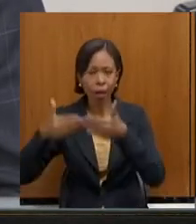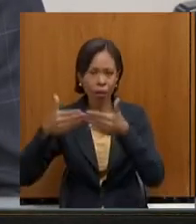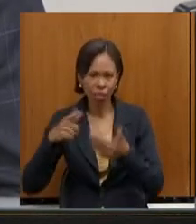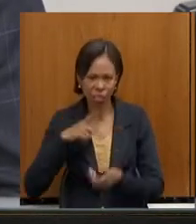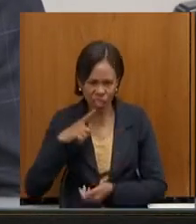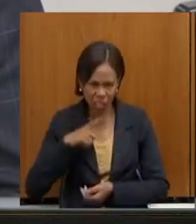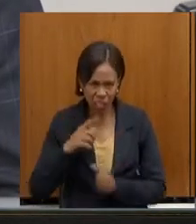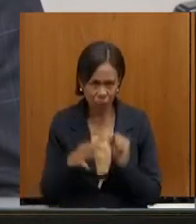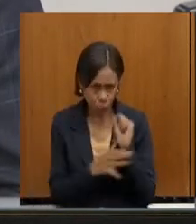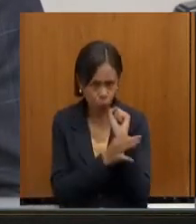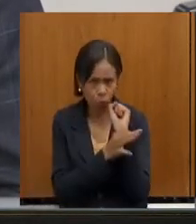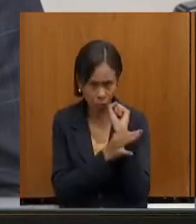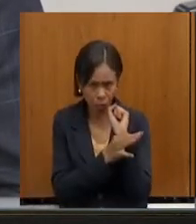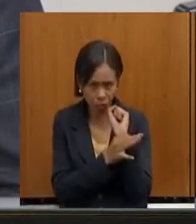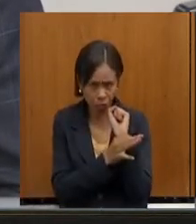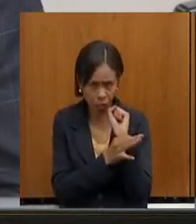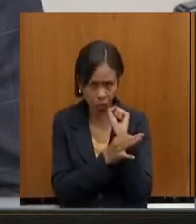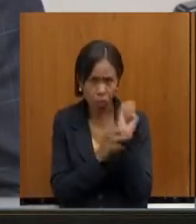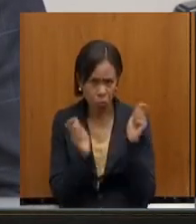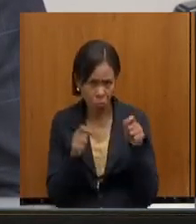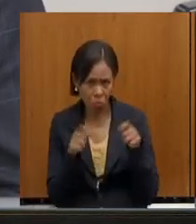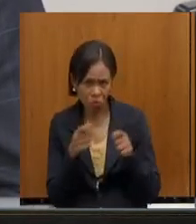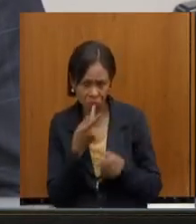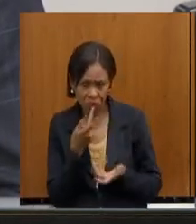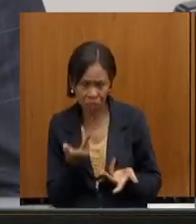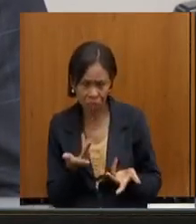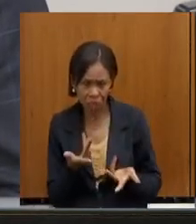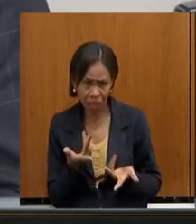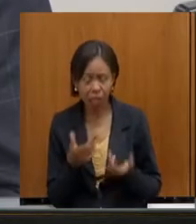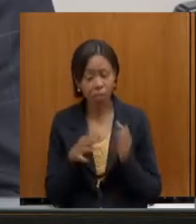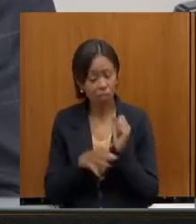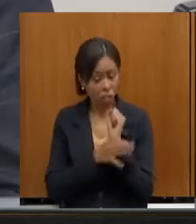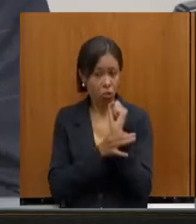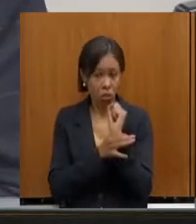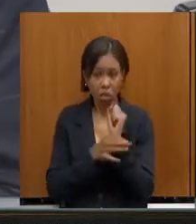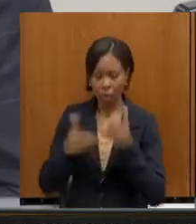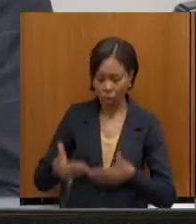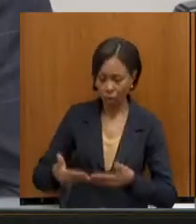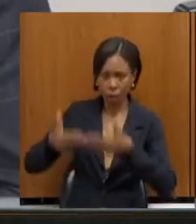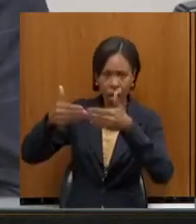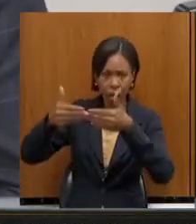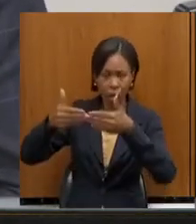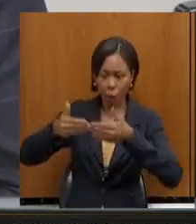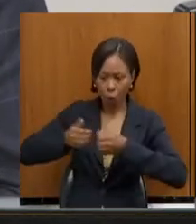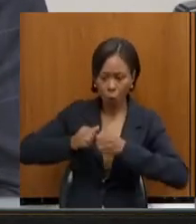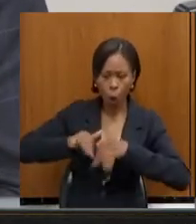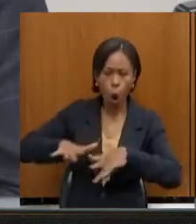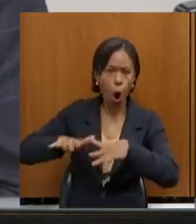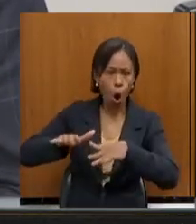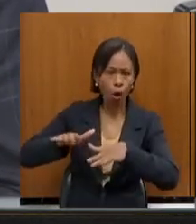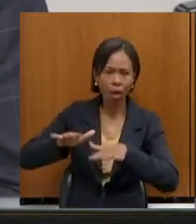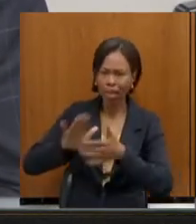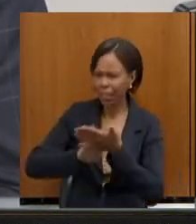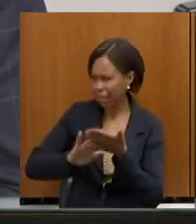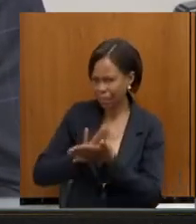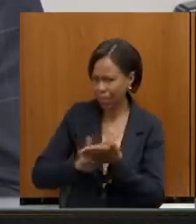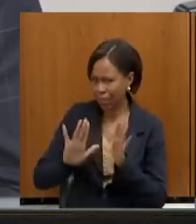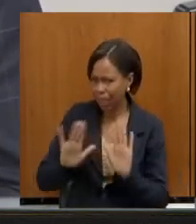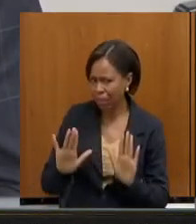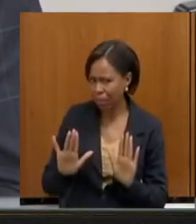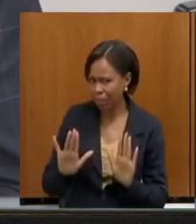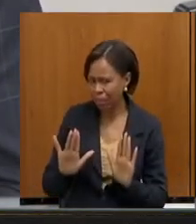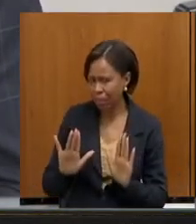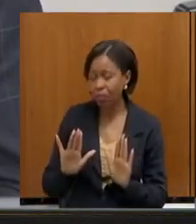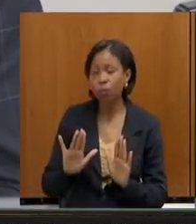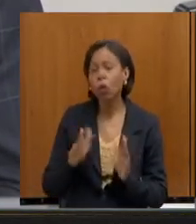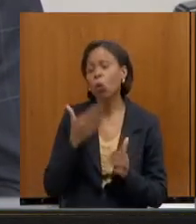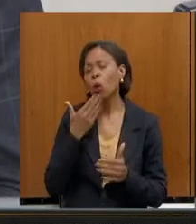segurança podemos dar segurança às pessoas que as barragens não vão romper O que que a gente tá fazendo Quais